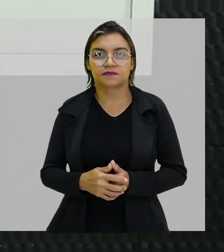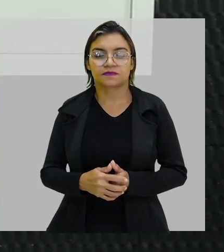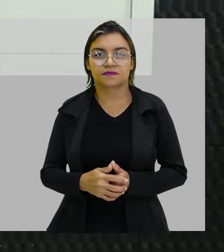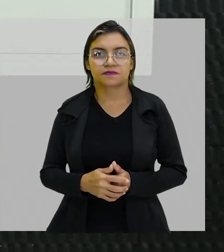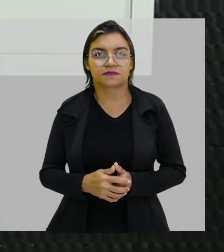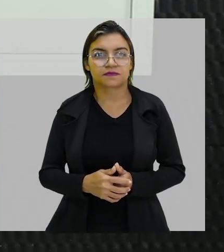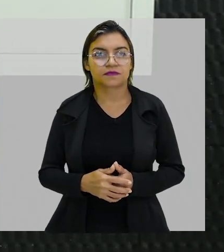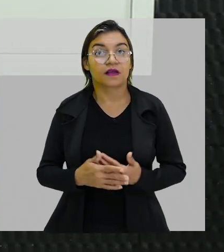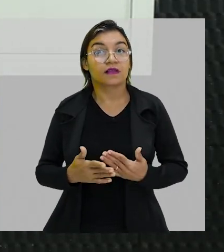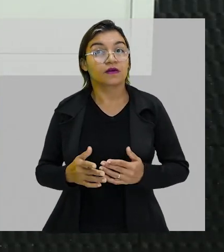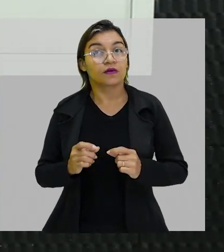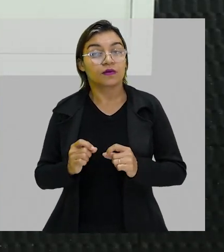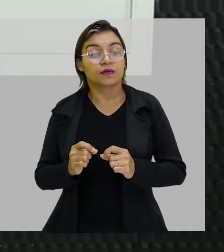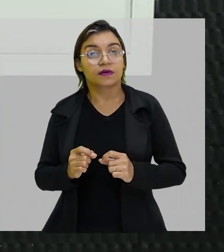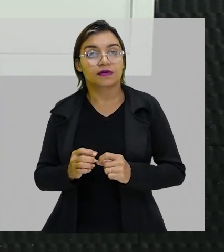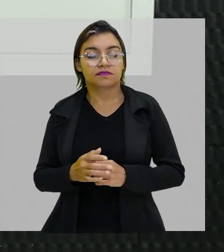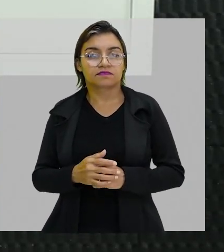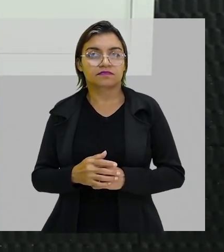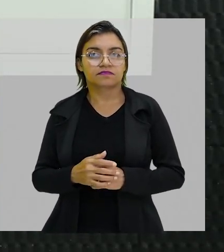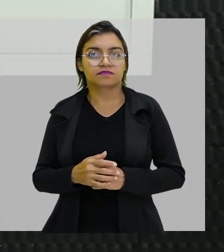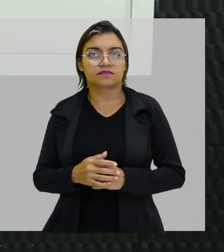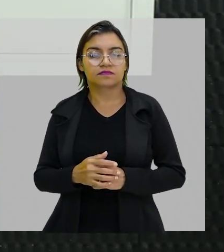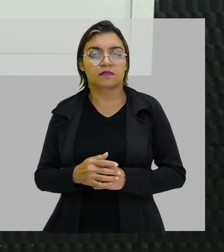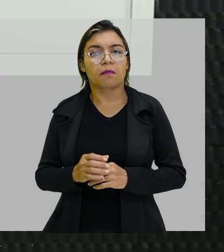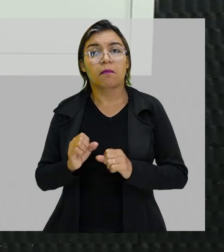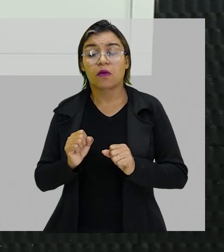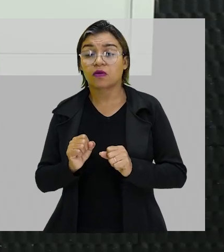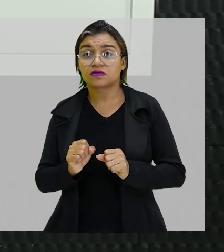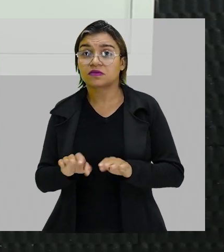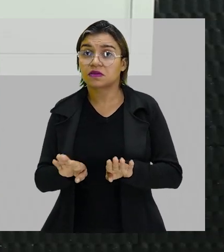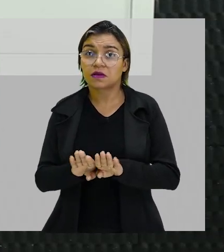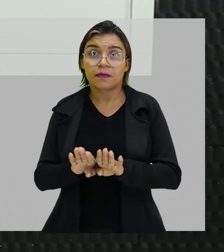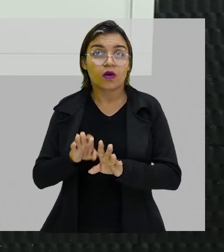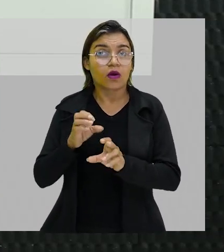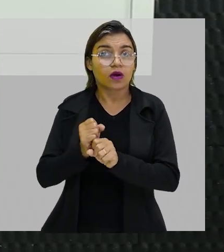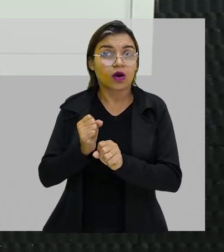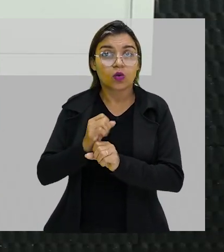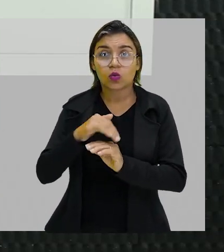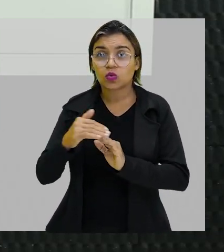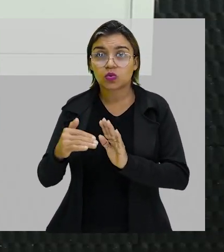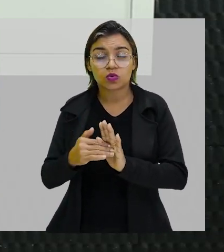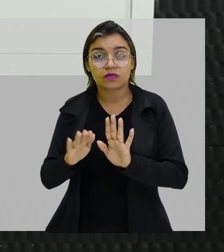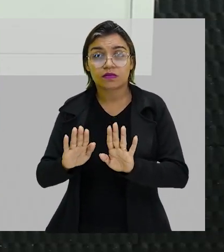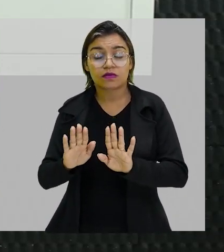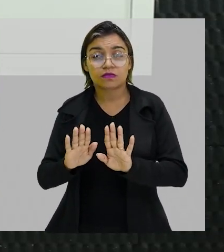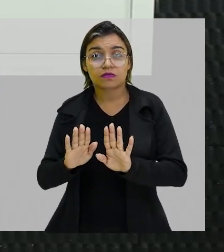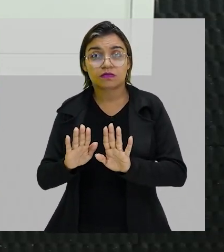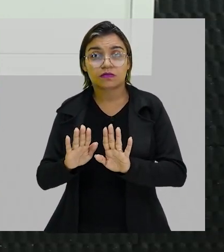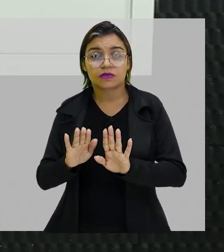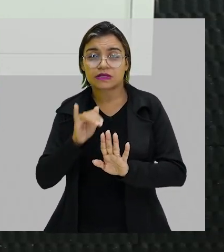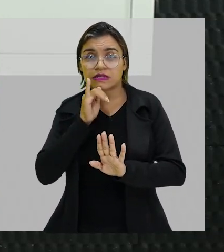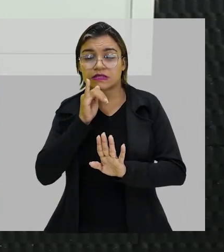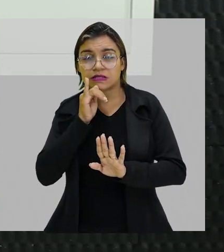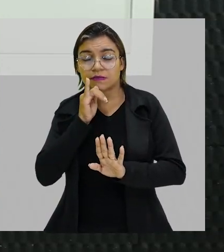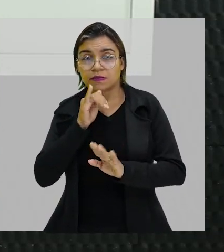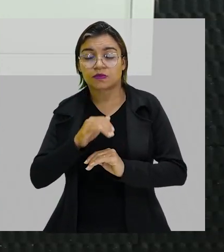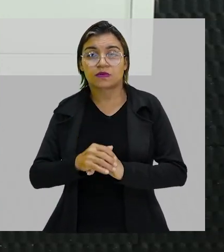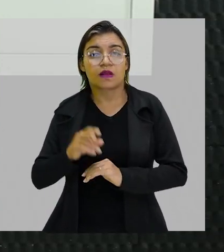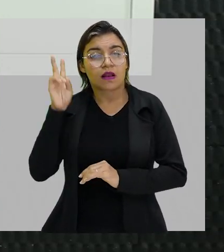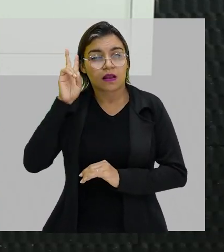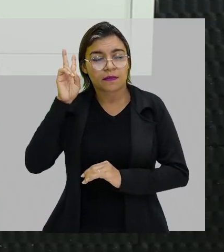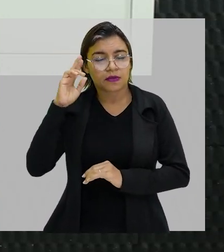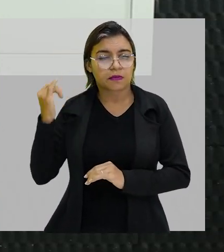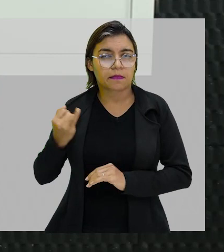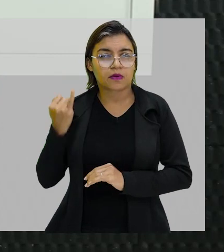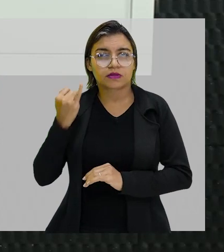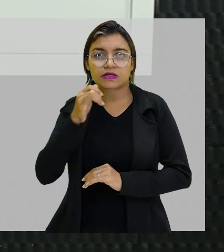Bom, a gente poderia também não ter feito esse cálculo todo, né? Lembrando que lá na aula nós falamos que quando for